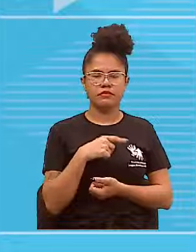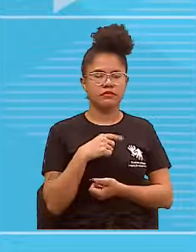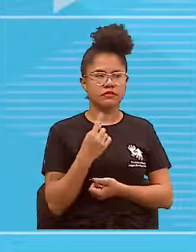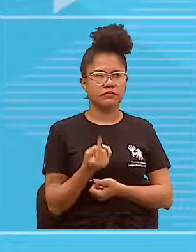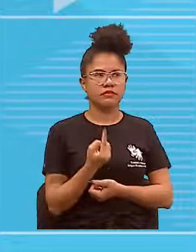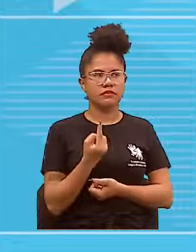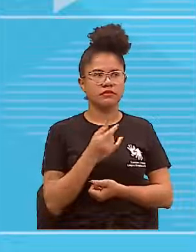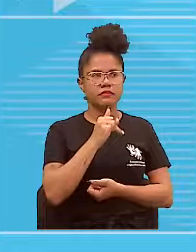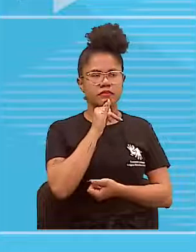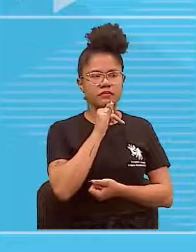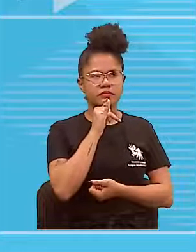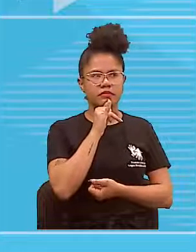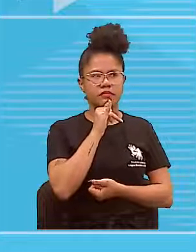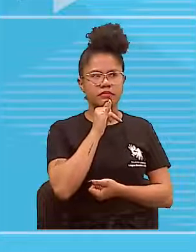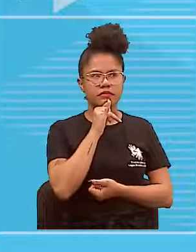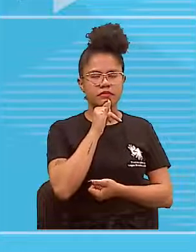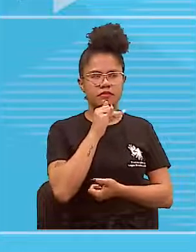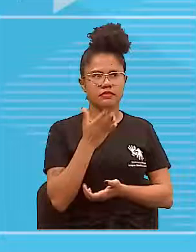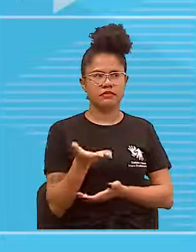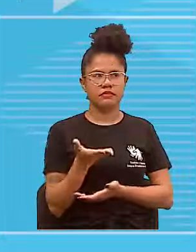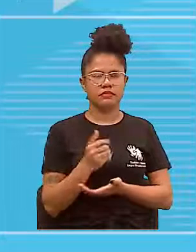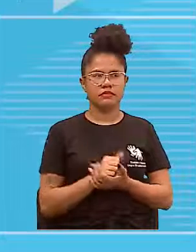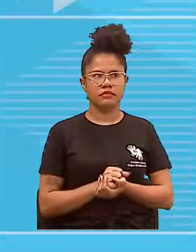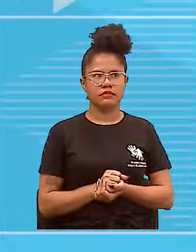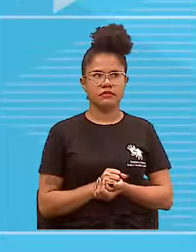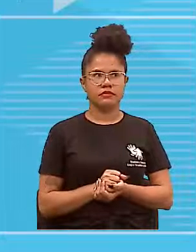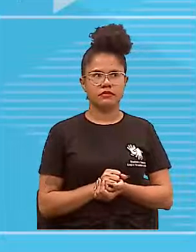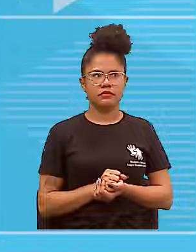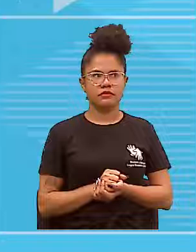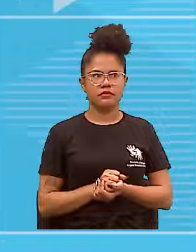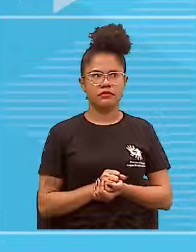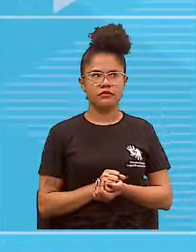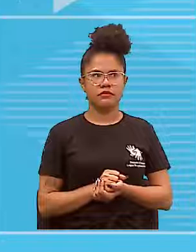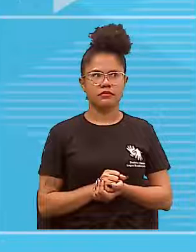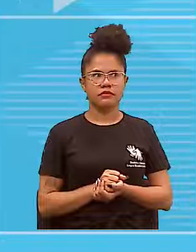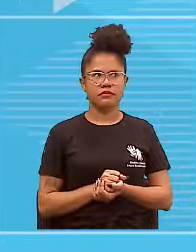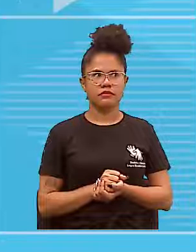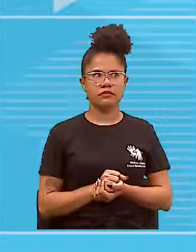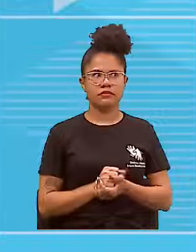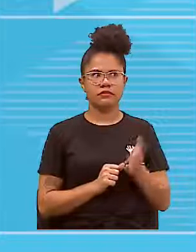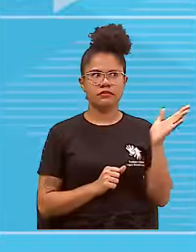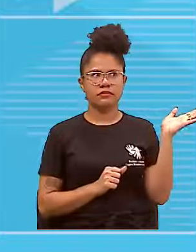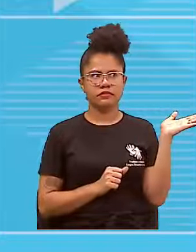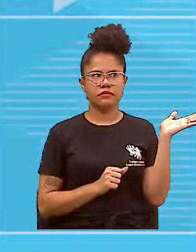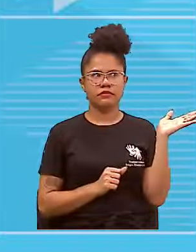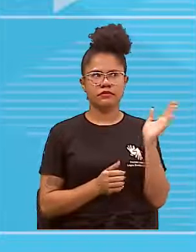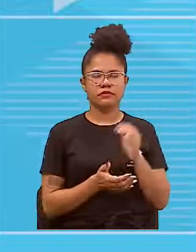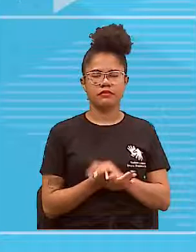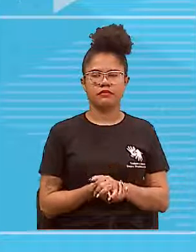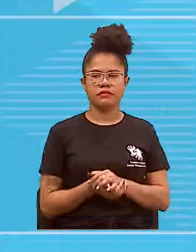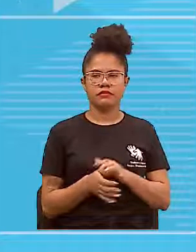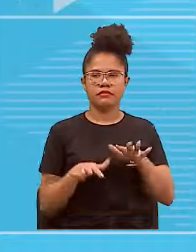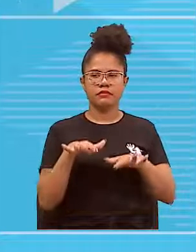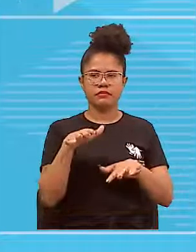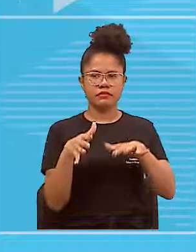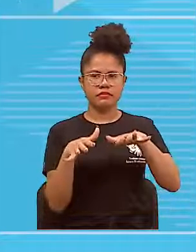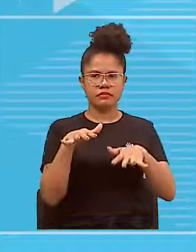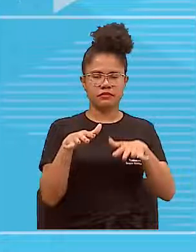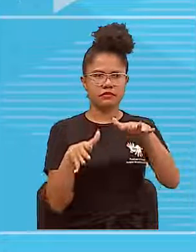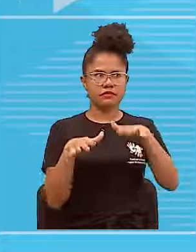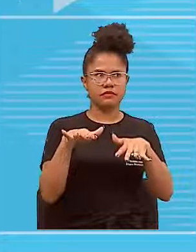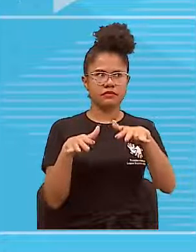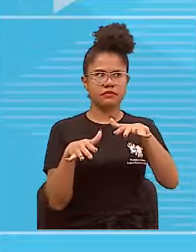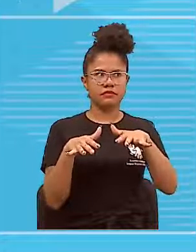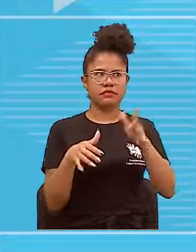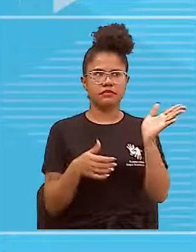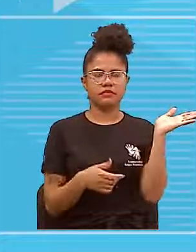vamos ver agora é média aritmética. Este assunto aqui. Nós